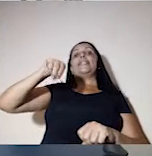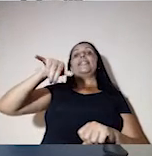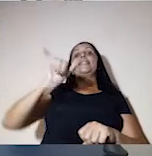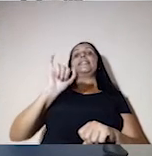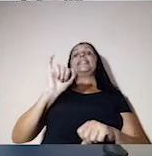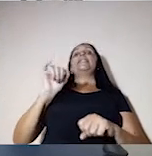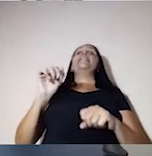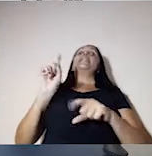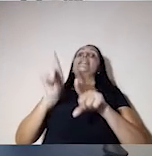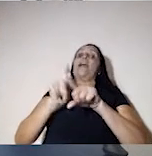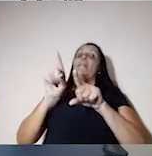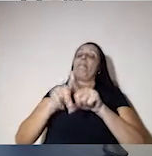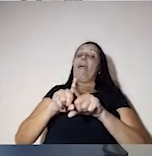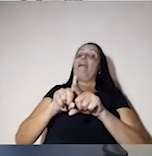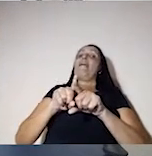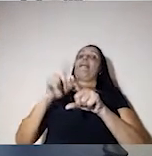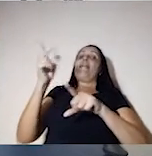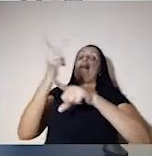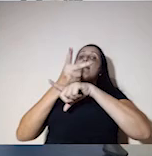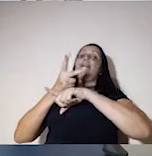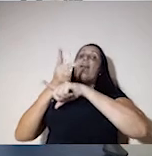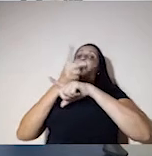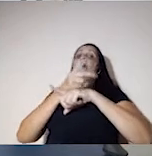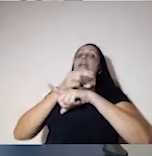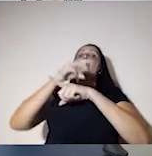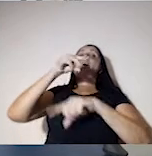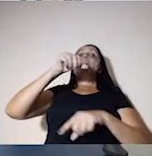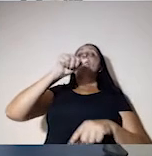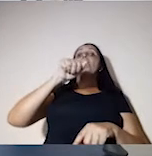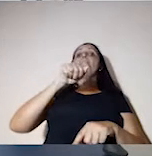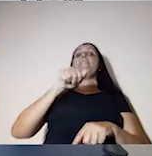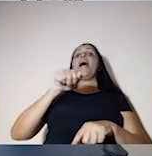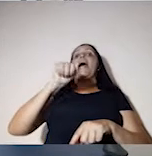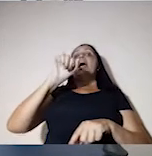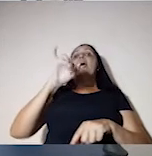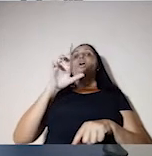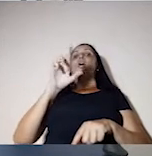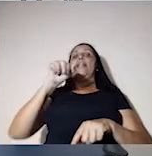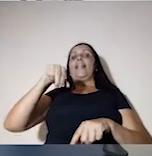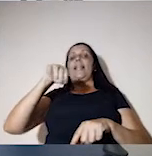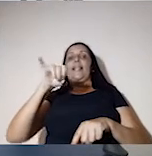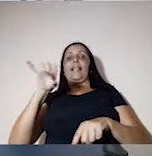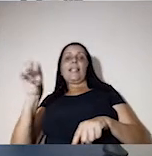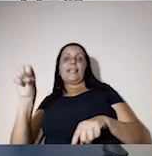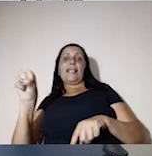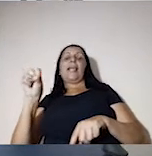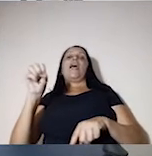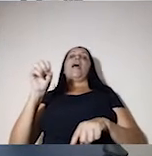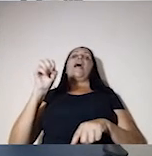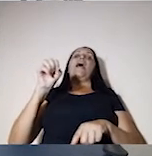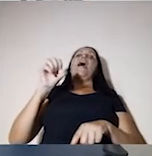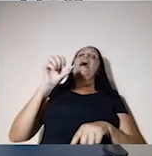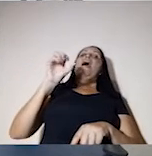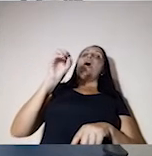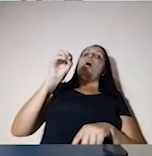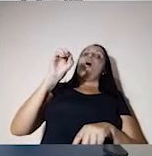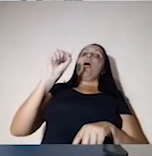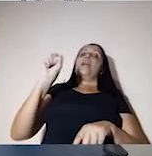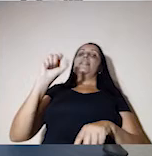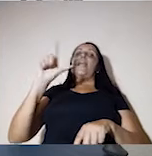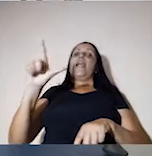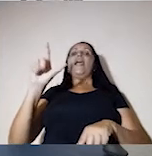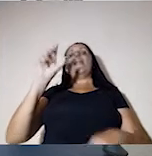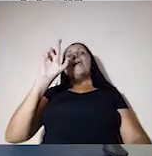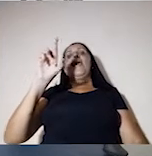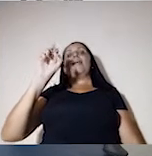e sobre as câmeras mirrorless, que tem a Canon também lançou uma linha mirrorless, que é a EOS R,